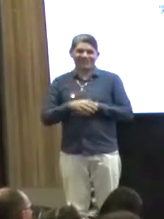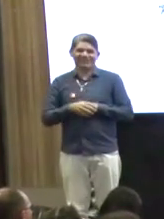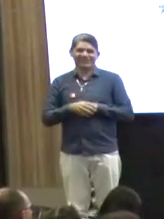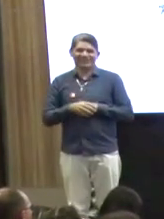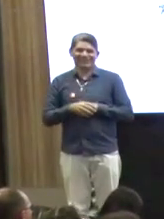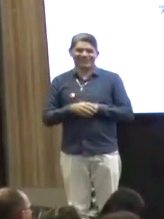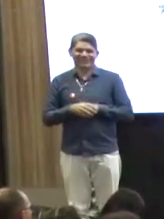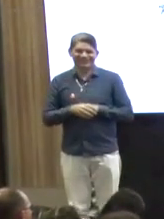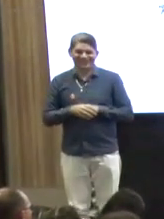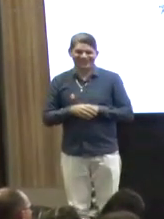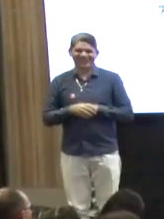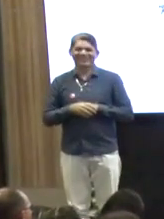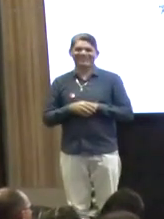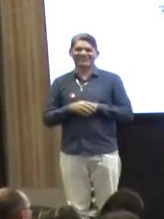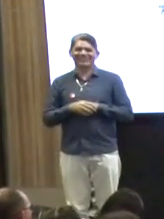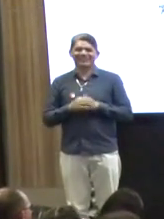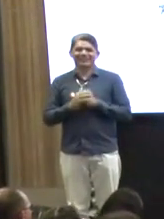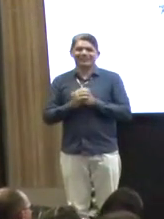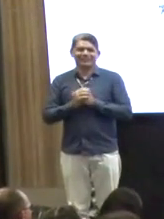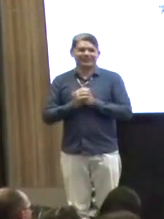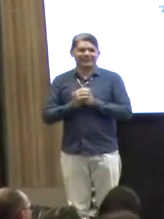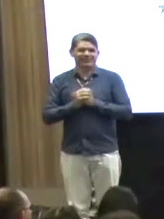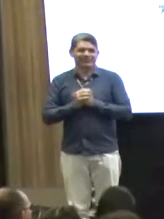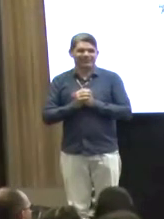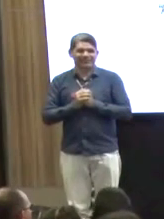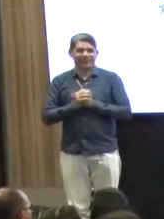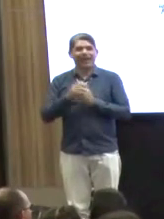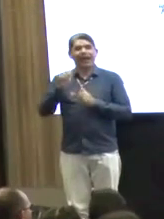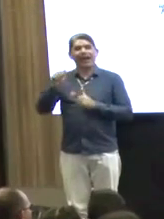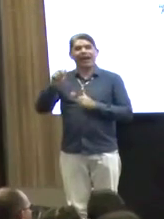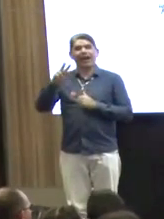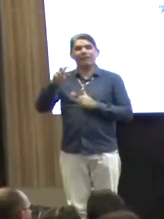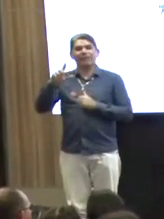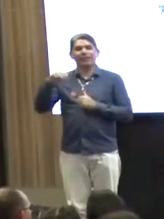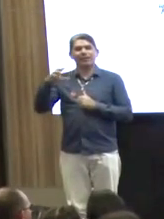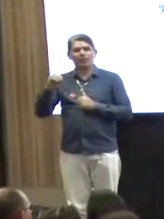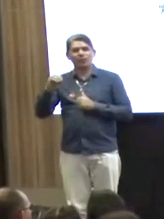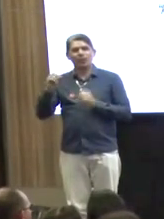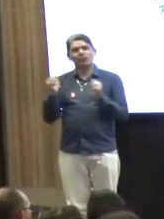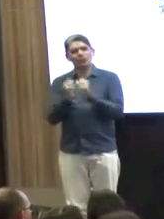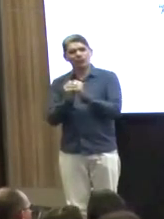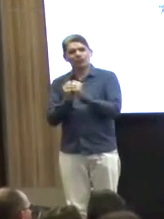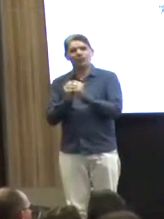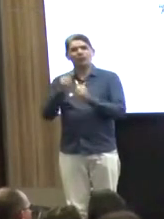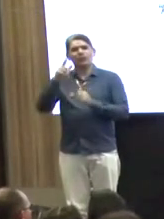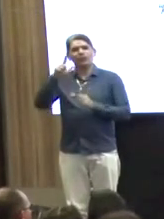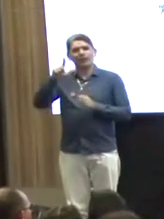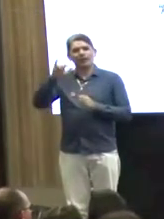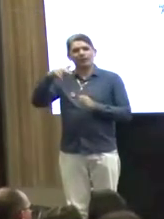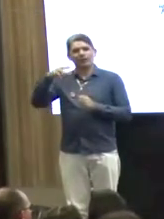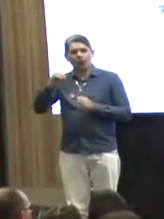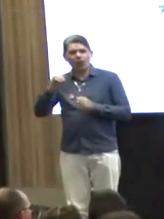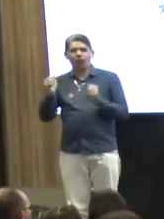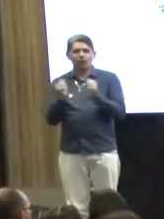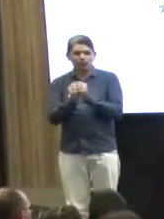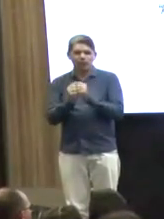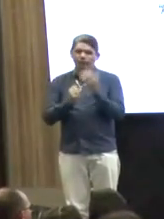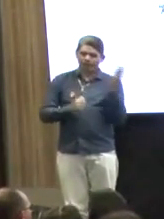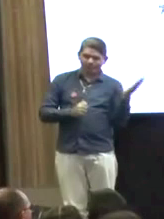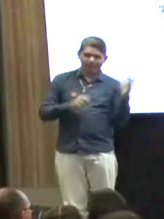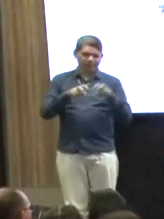não é o sofá da Hebe, mas vamos lá. Né, com o Avelino, Nilma, eu queria, né, isso é uma delícia. Eu queria